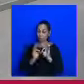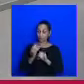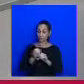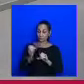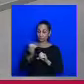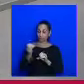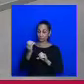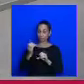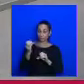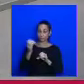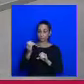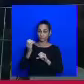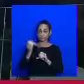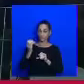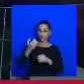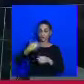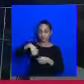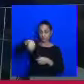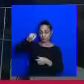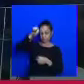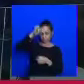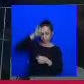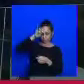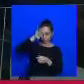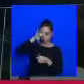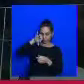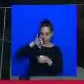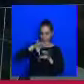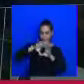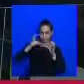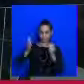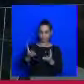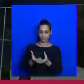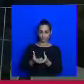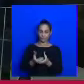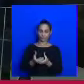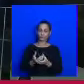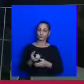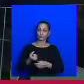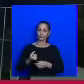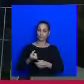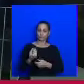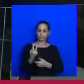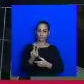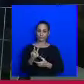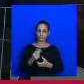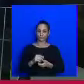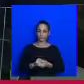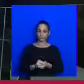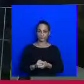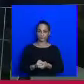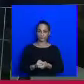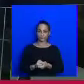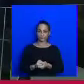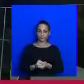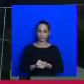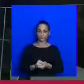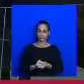bolas serão guardadas, serão recolocadas, perdão, no suporte em cima do Globo número 2.